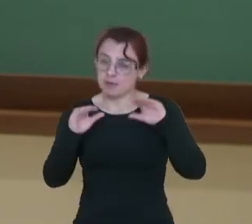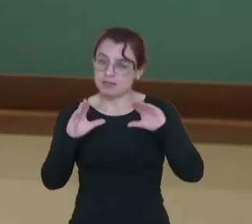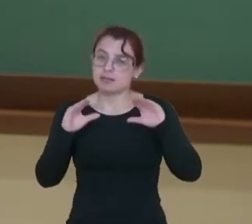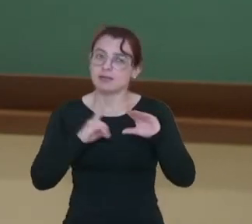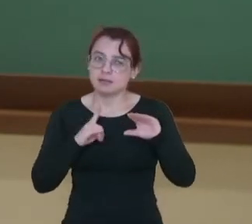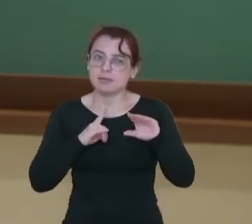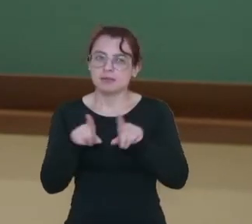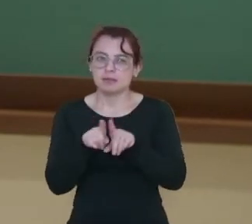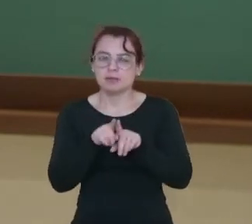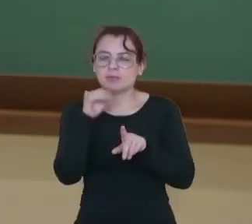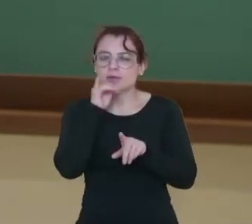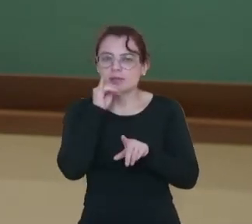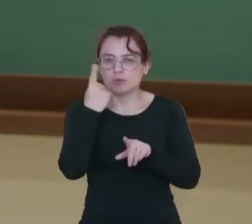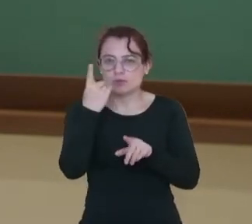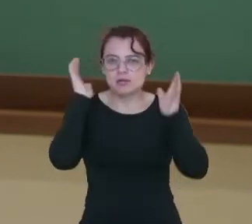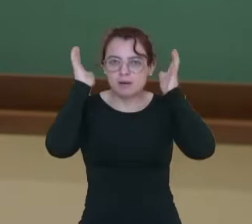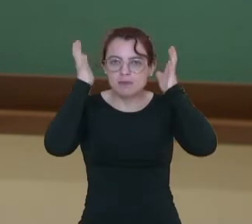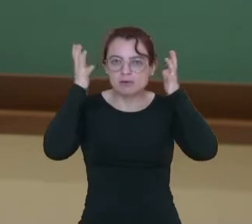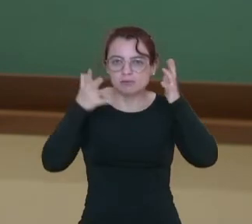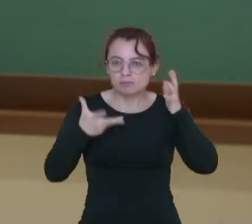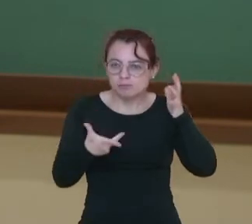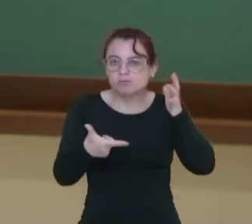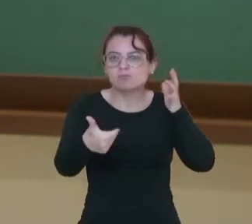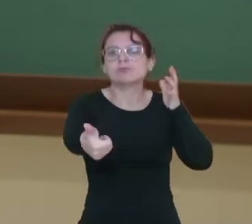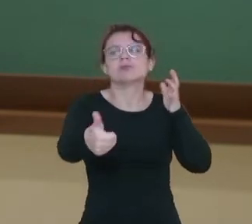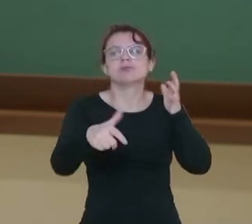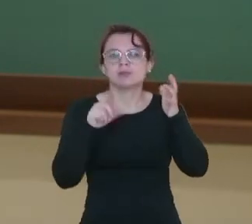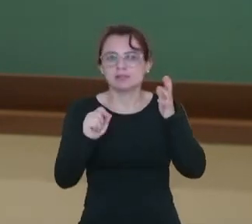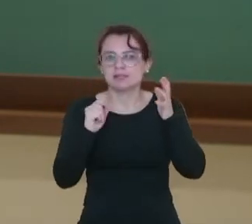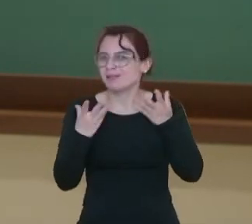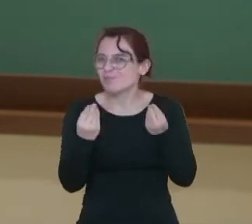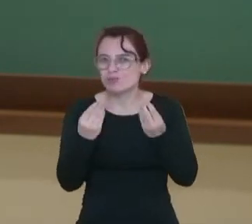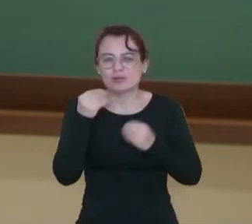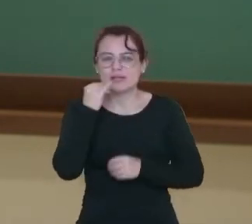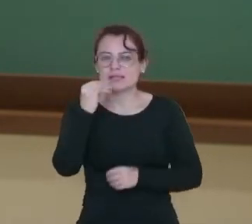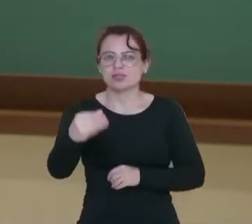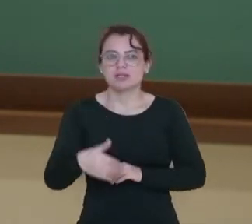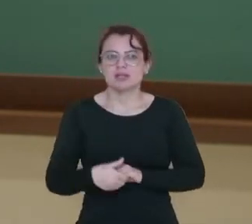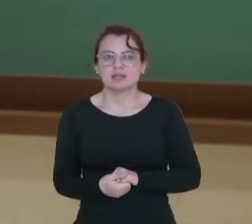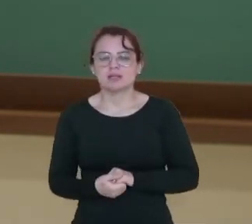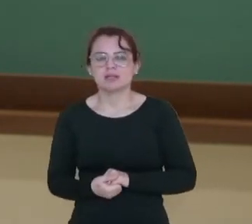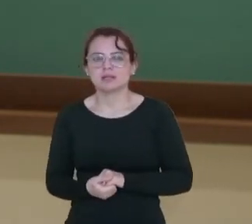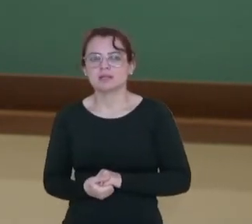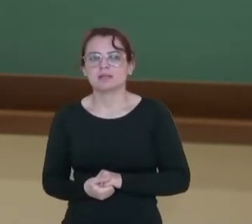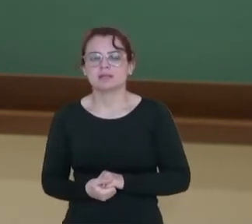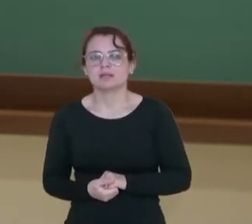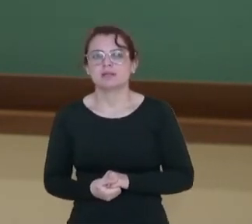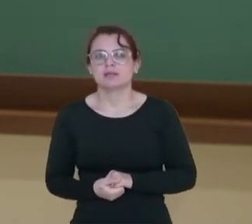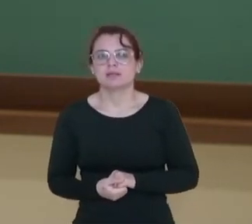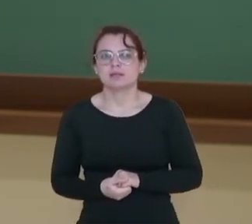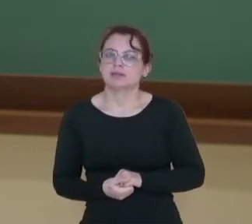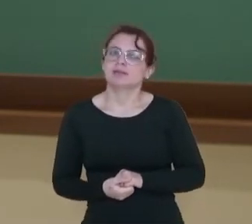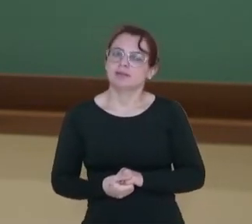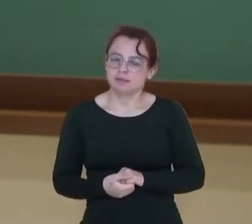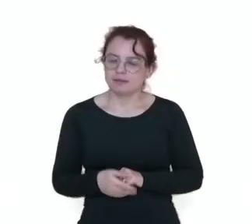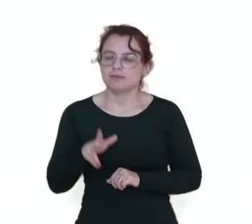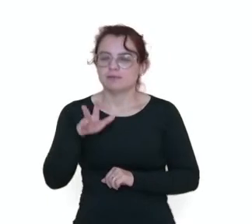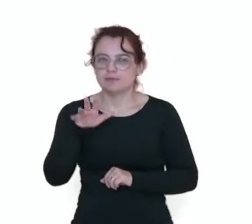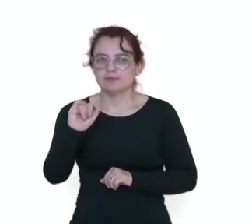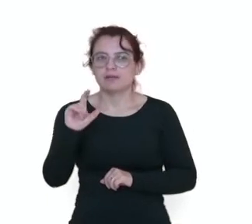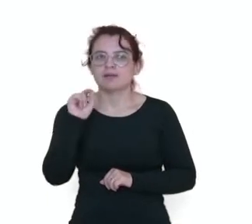um caminhão com grande velocidade, esse corpo vai ter muita energia armazenada. E é claro que a energia cinética é medida em